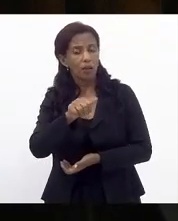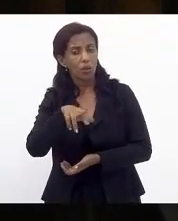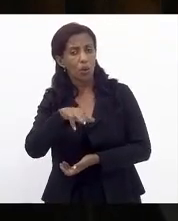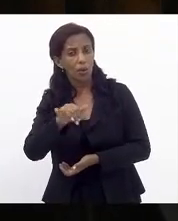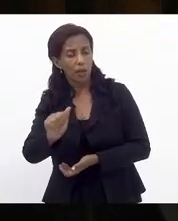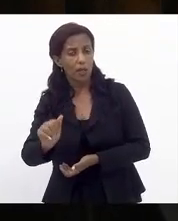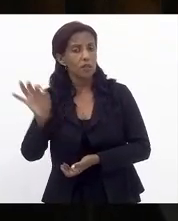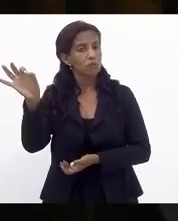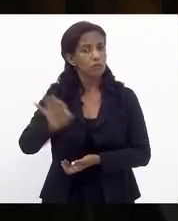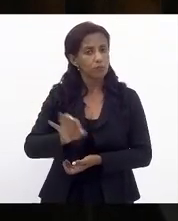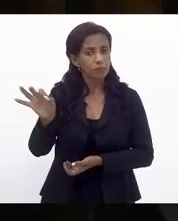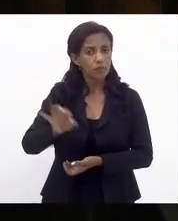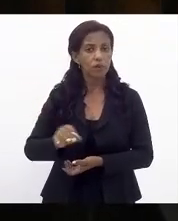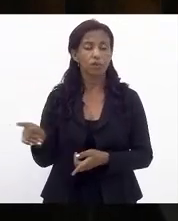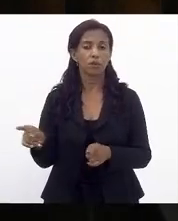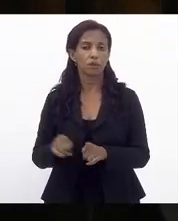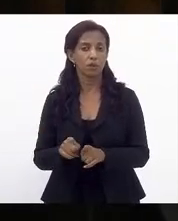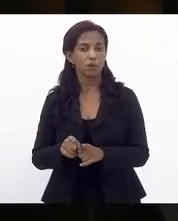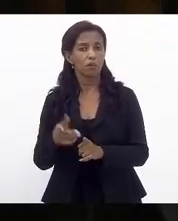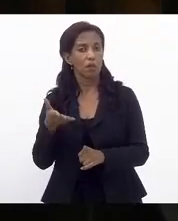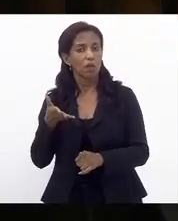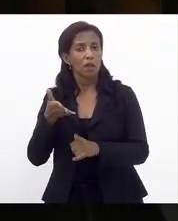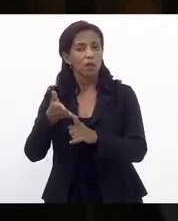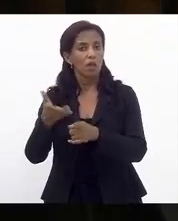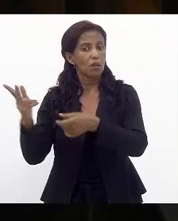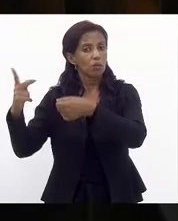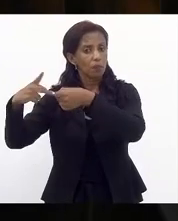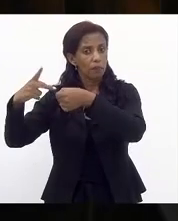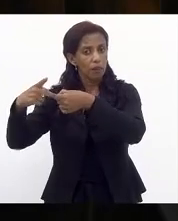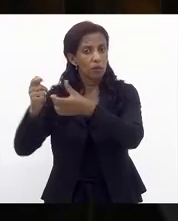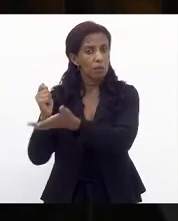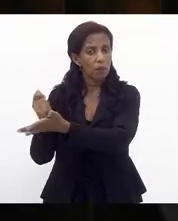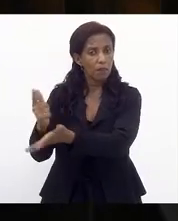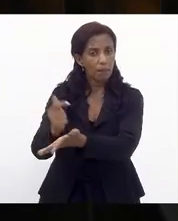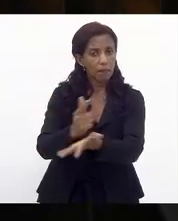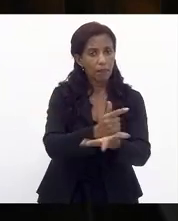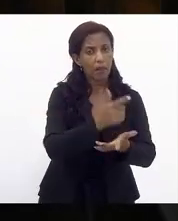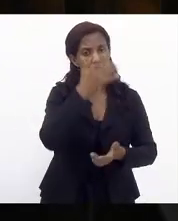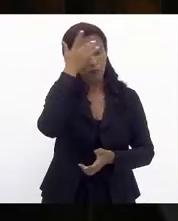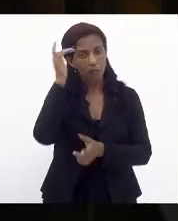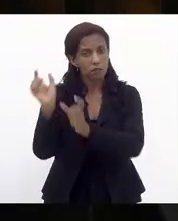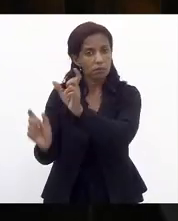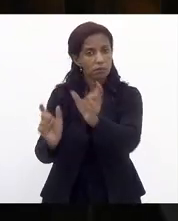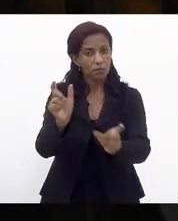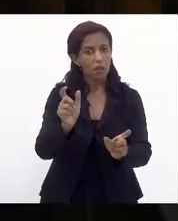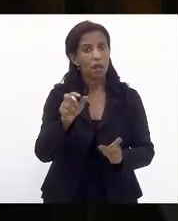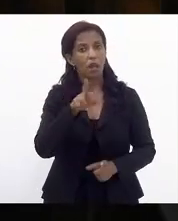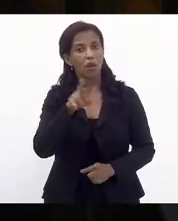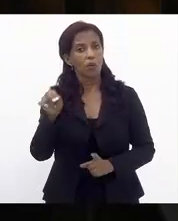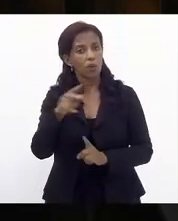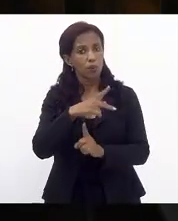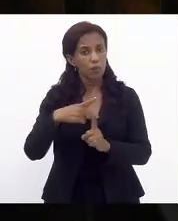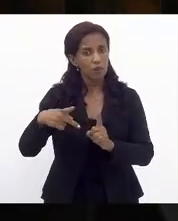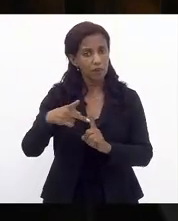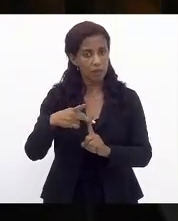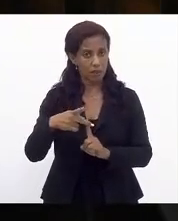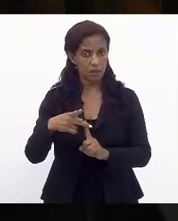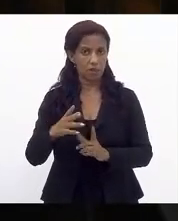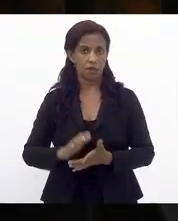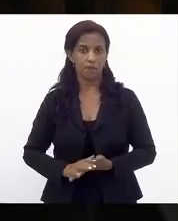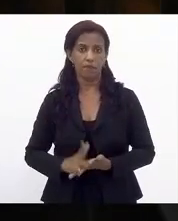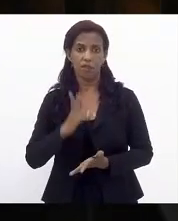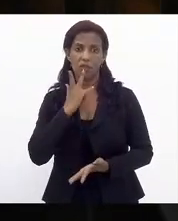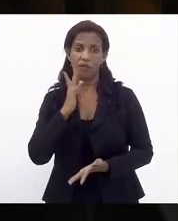Servidores e o percentual que que é destinado do Jorge para pagamento de pessoal lá no Rio Previdência e Nós só estamos falando